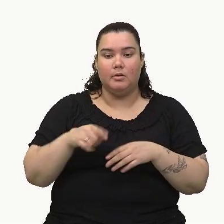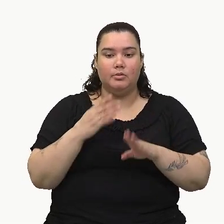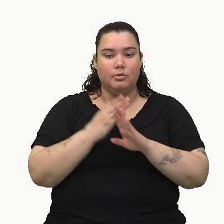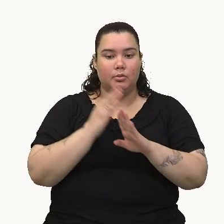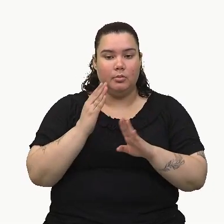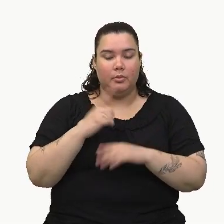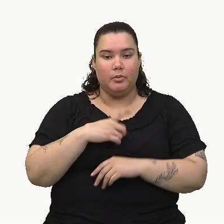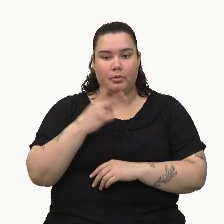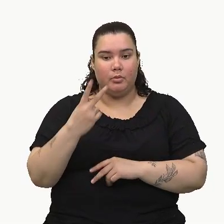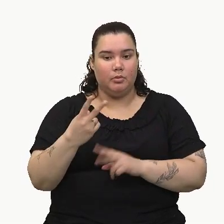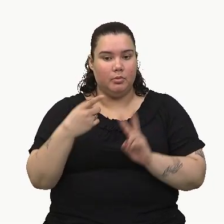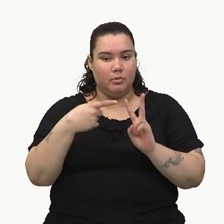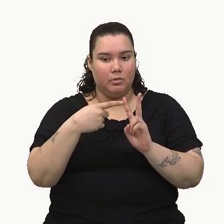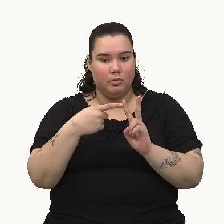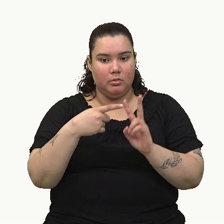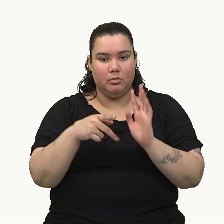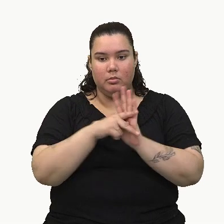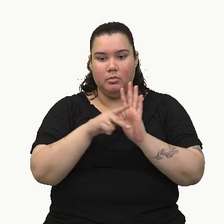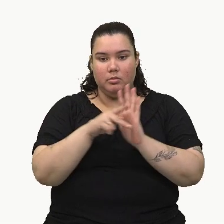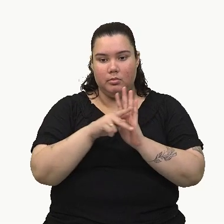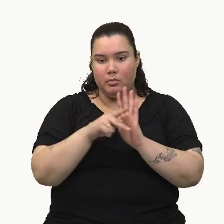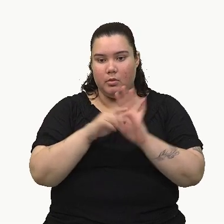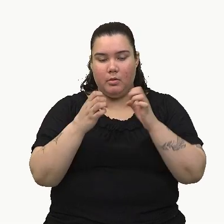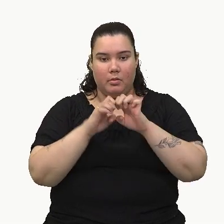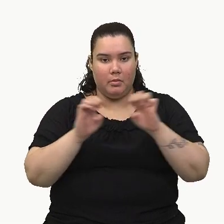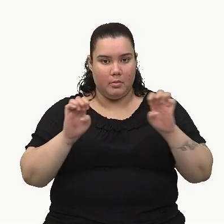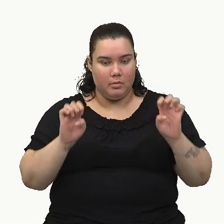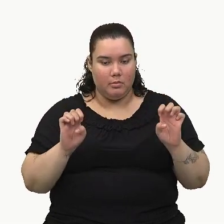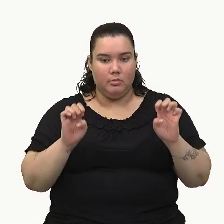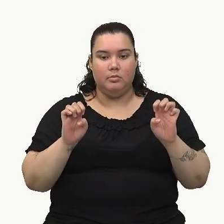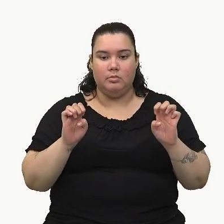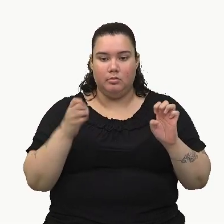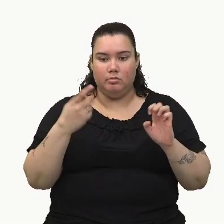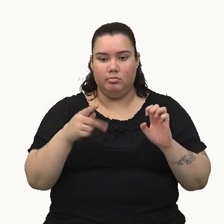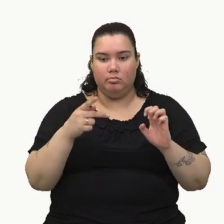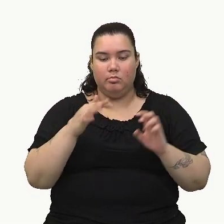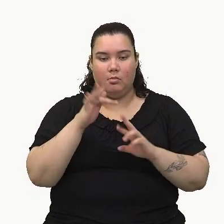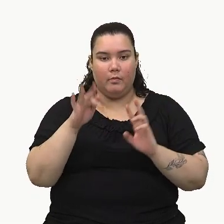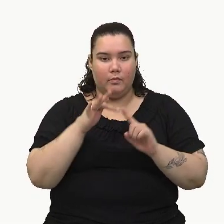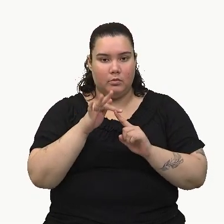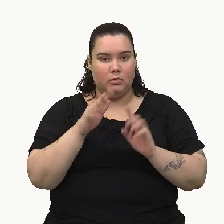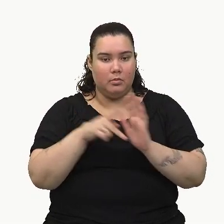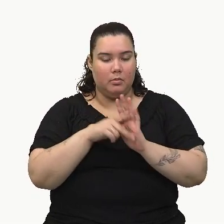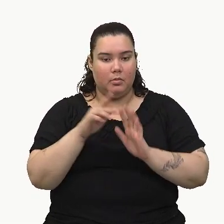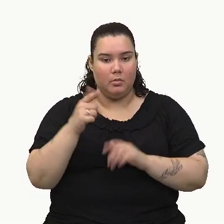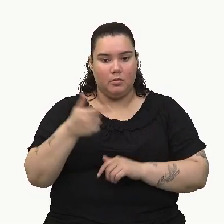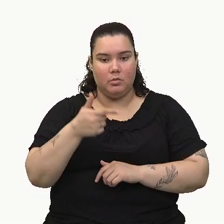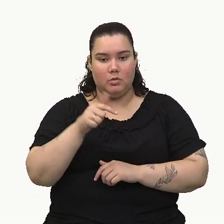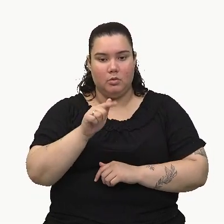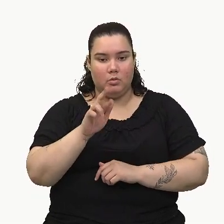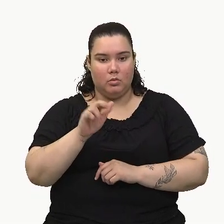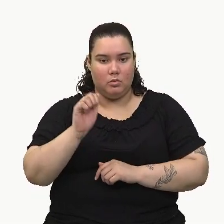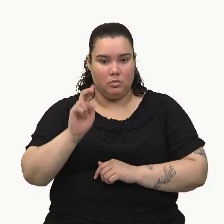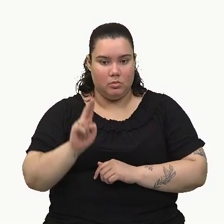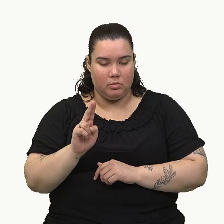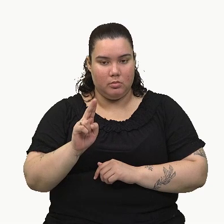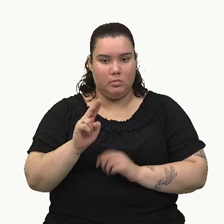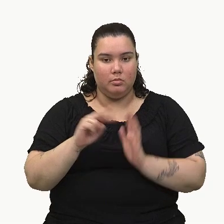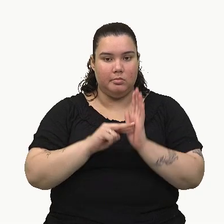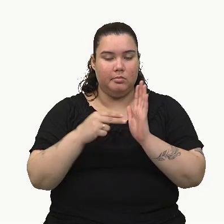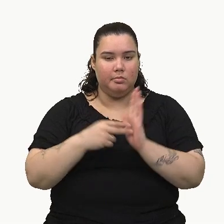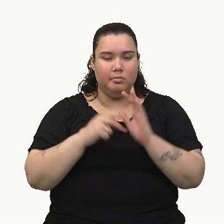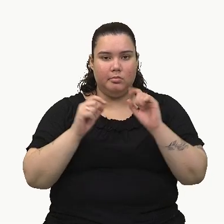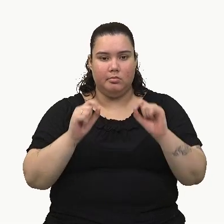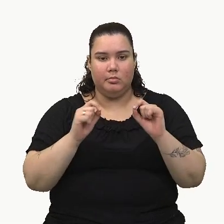duas raízes dessa equação, dessa função de segundo grau. O que quer dizer